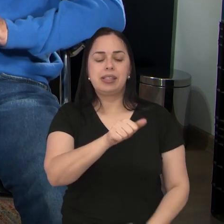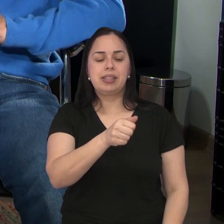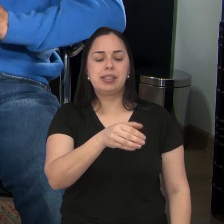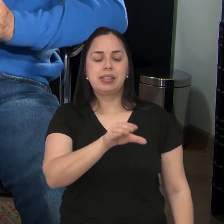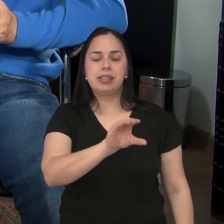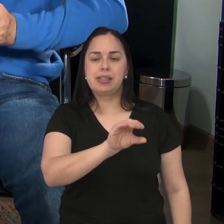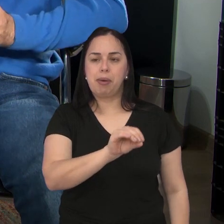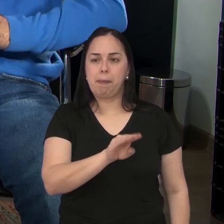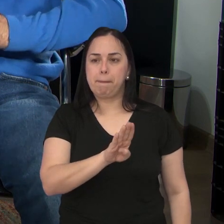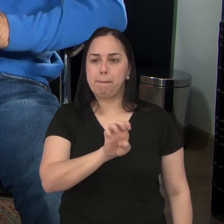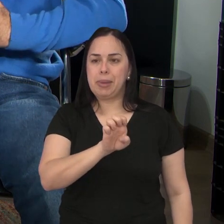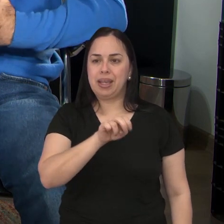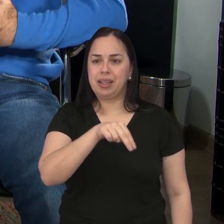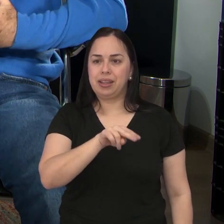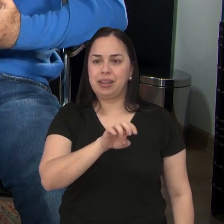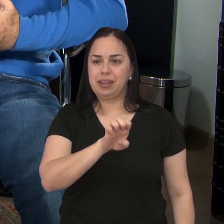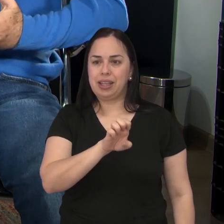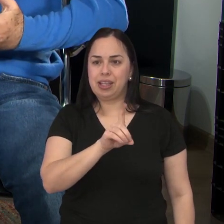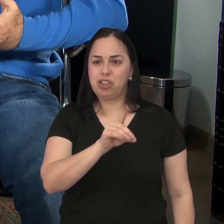grandes